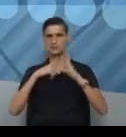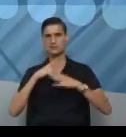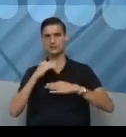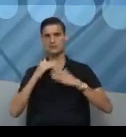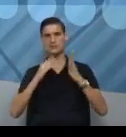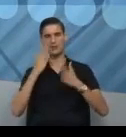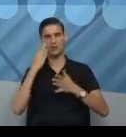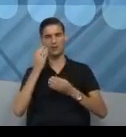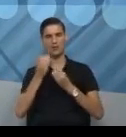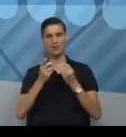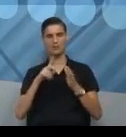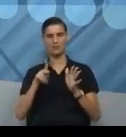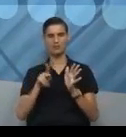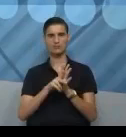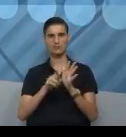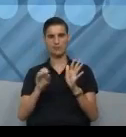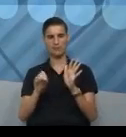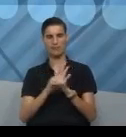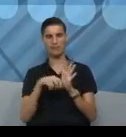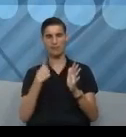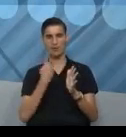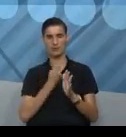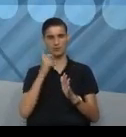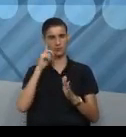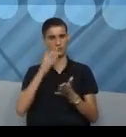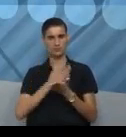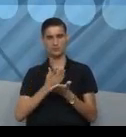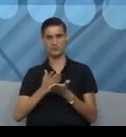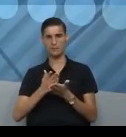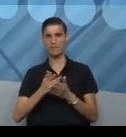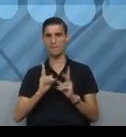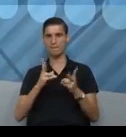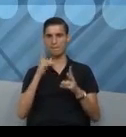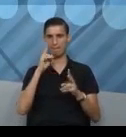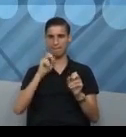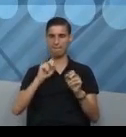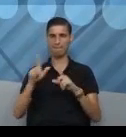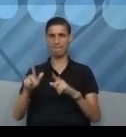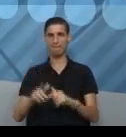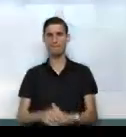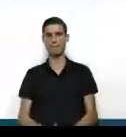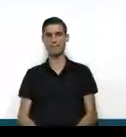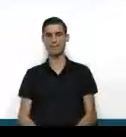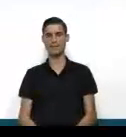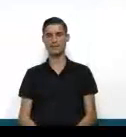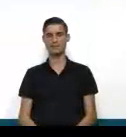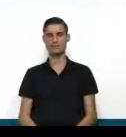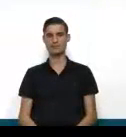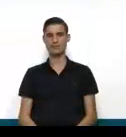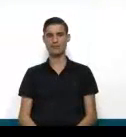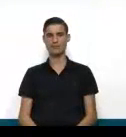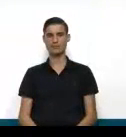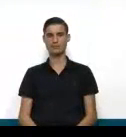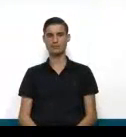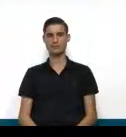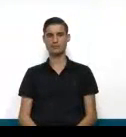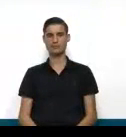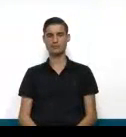ir compreendendo como que a gente pode aplicar isso no nosso dia a dia. Continuando, nós temos o seguinte, quando a gente volta ao